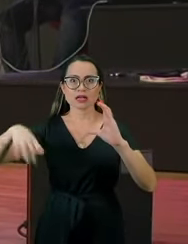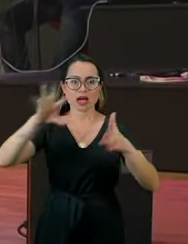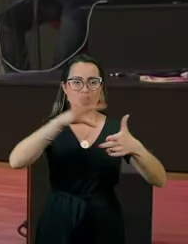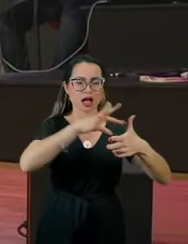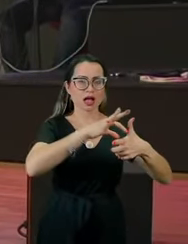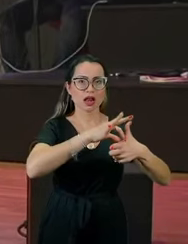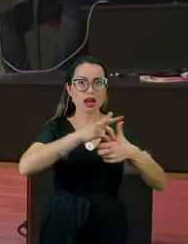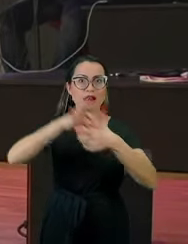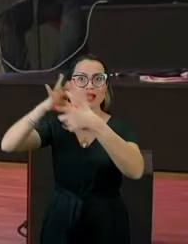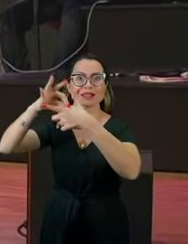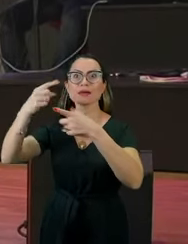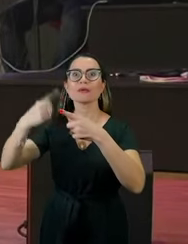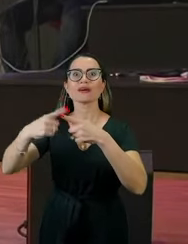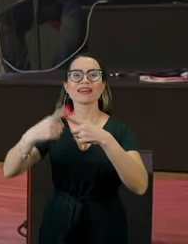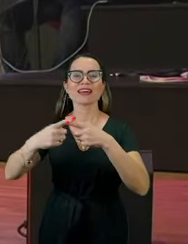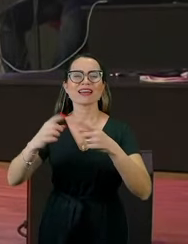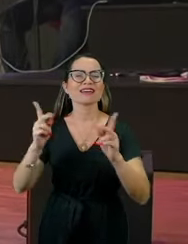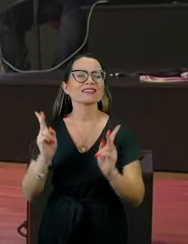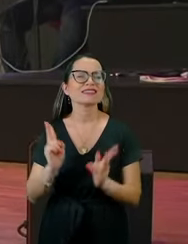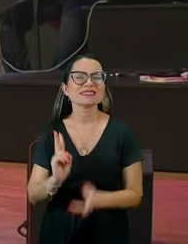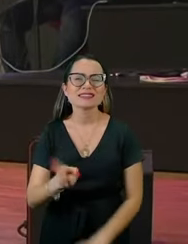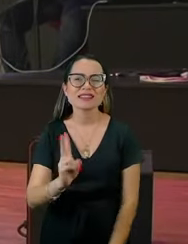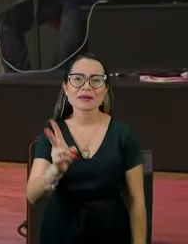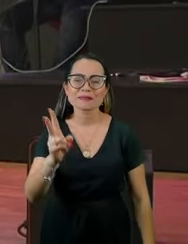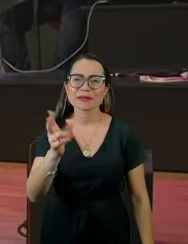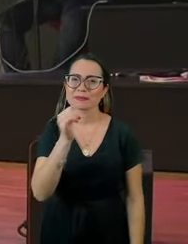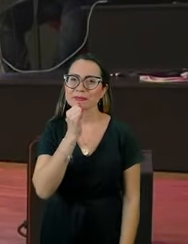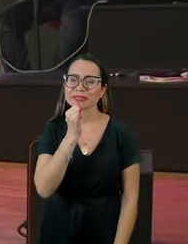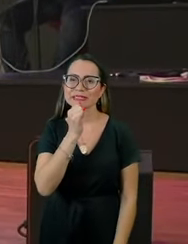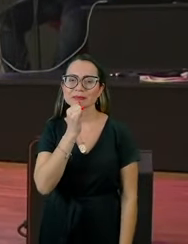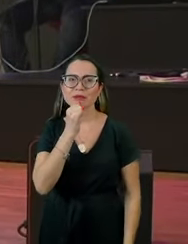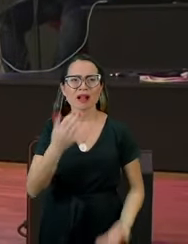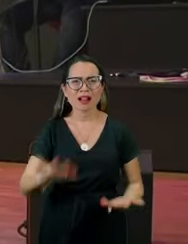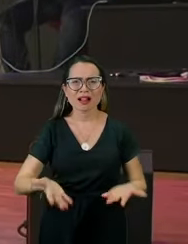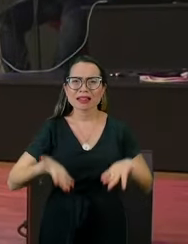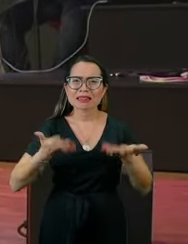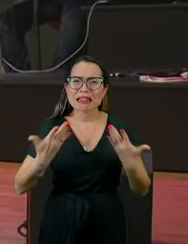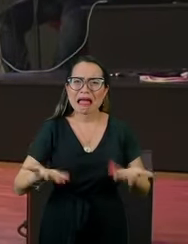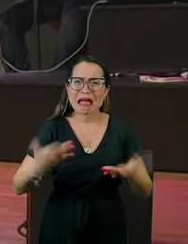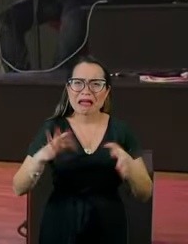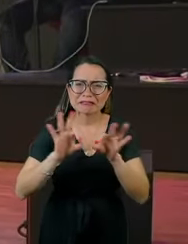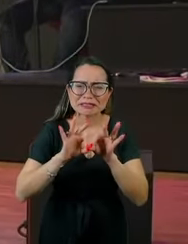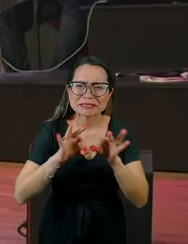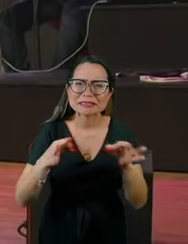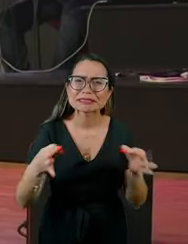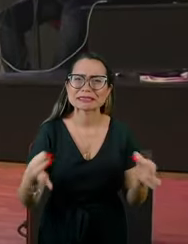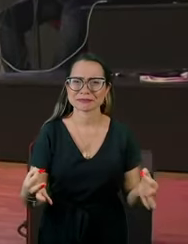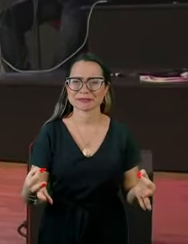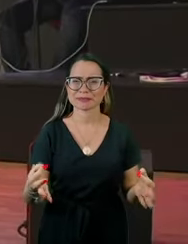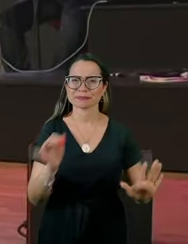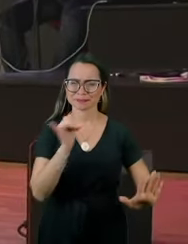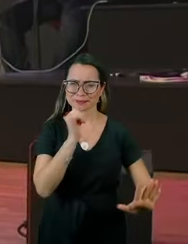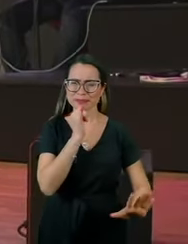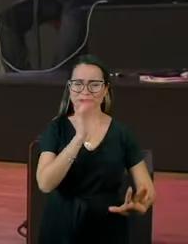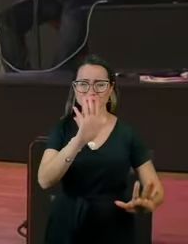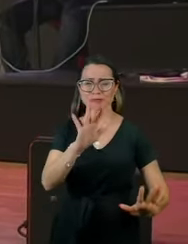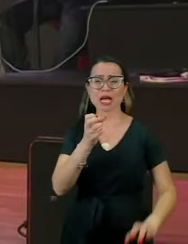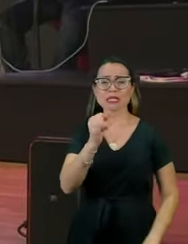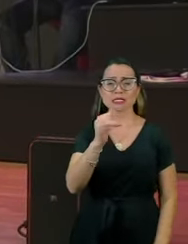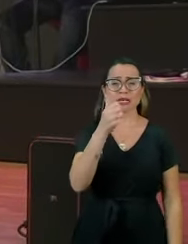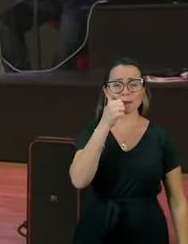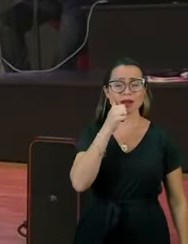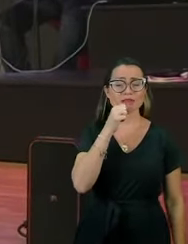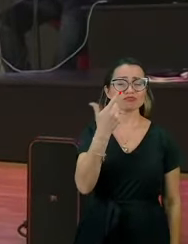dobrar. Você vai ver uma mulher líder e uma mulher que é uma conectora, ela, se não tiver comida para ela, ela nem vai sair falando